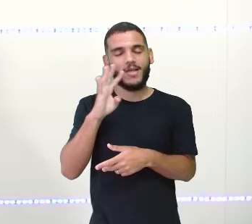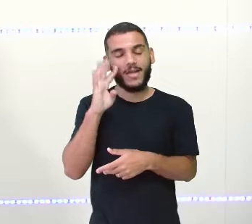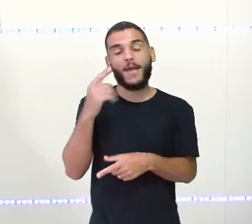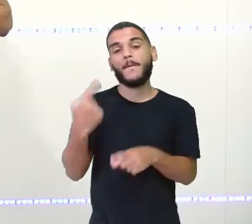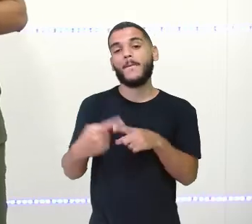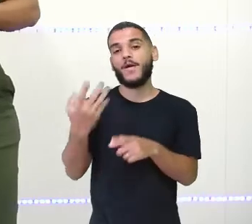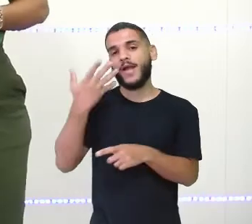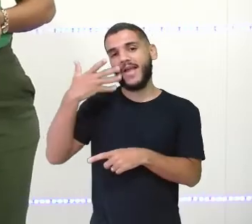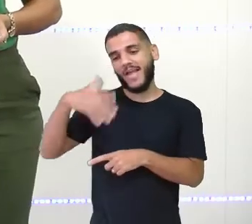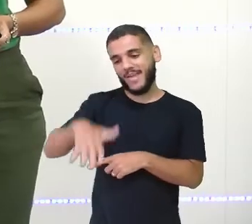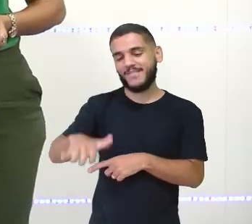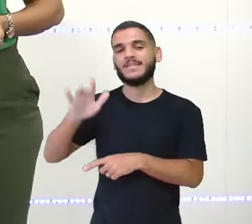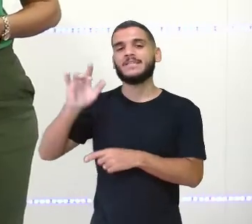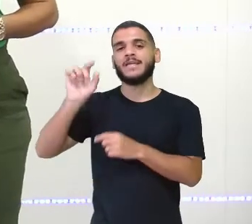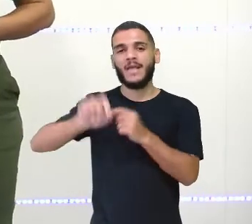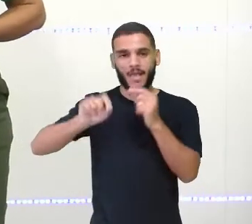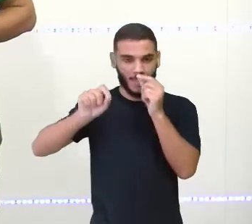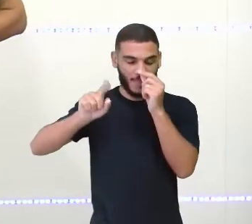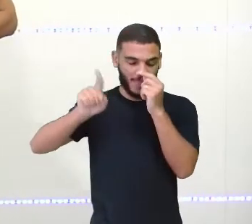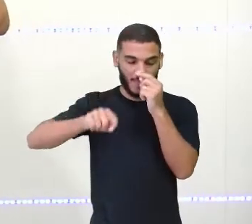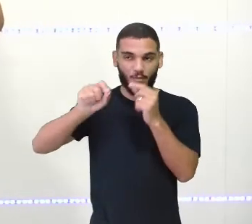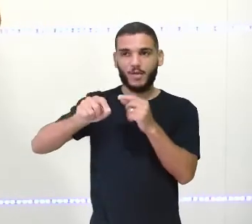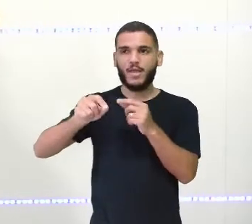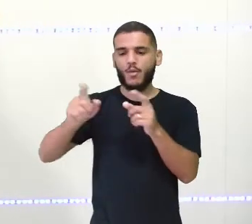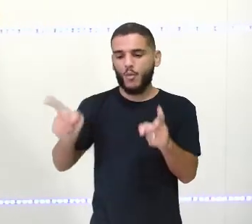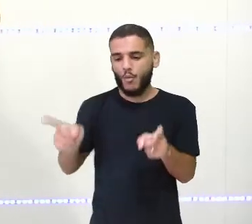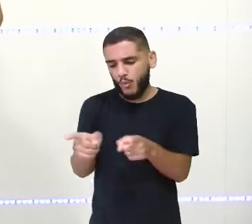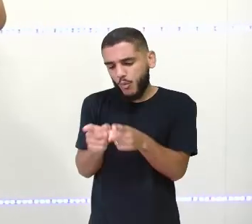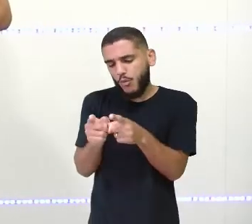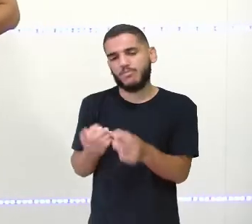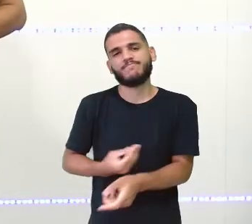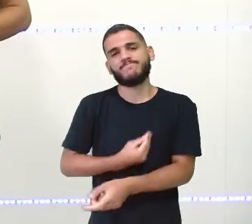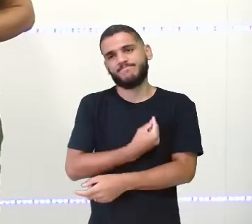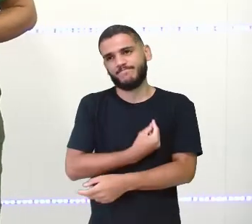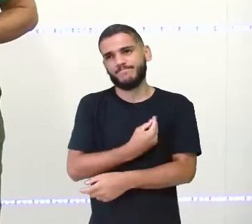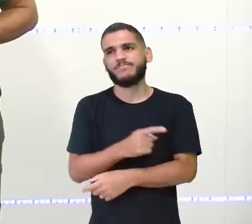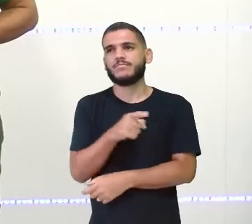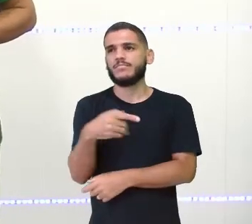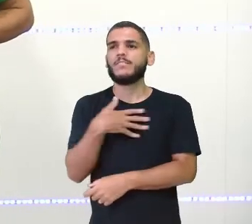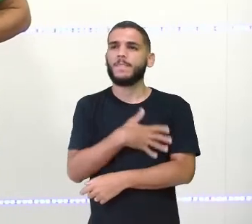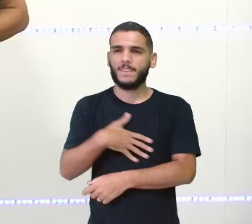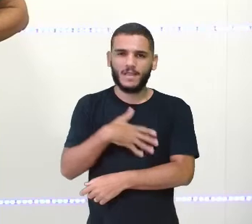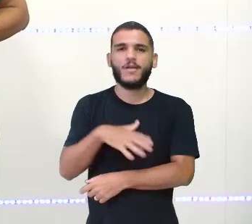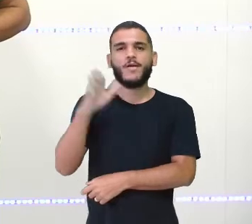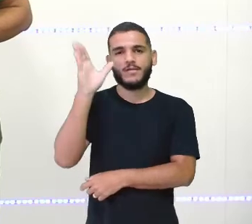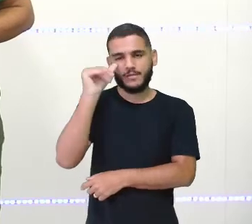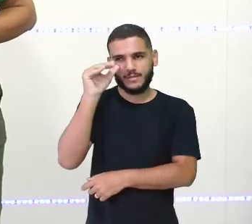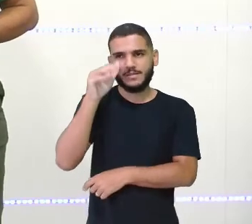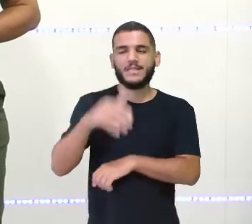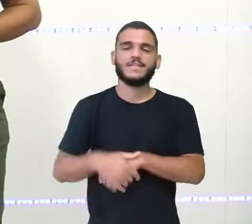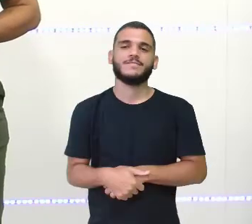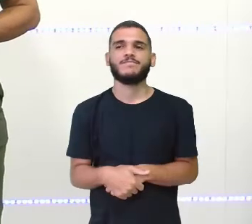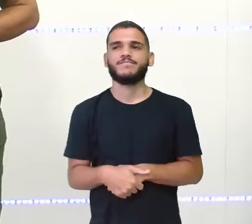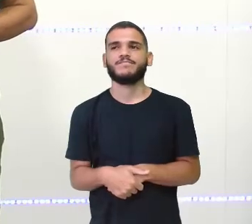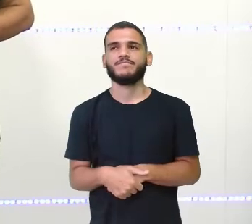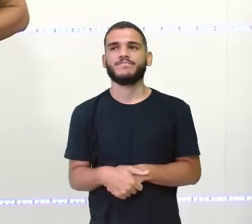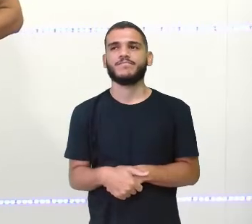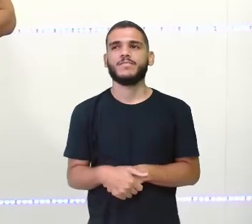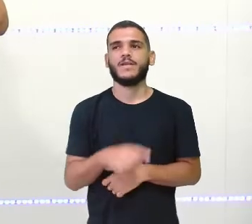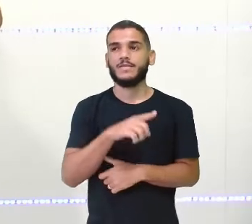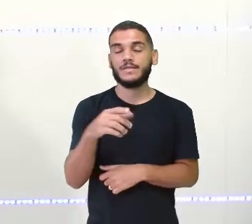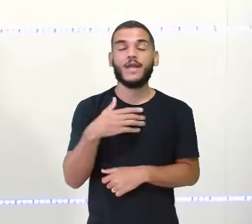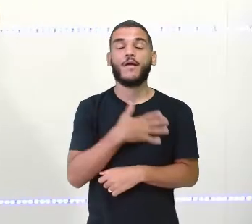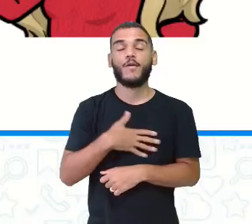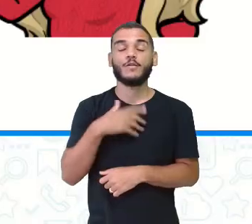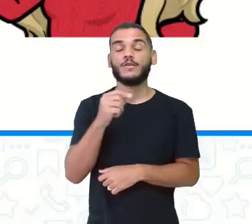a fase mais curtinha da nossa vida. E aí, vocês gostaram dessas curiosidades? Quem gosta de